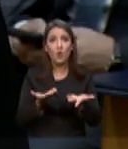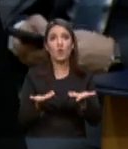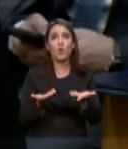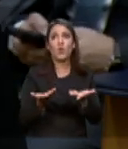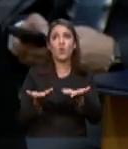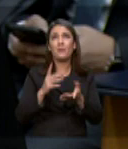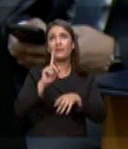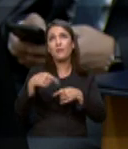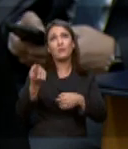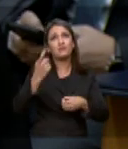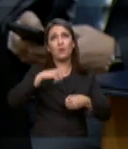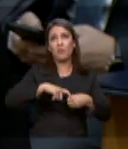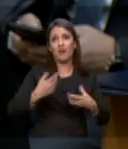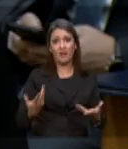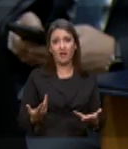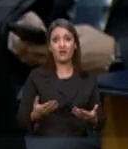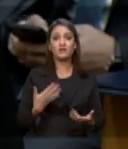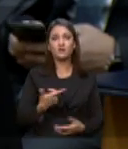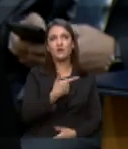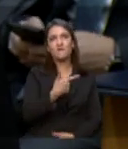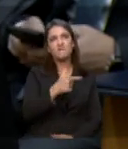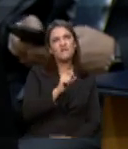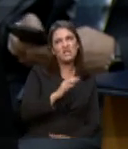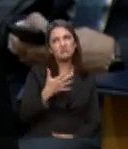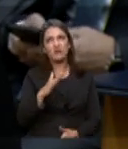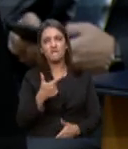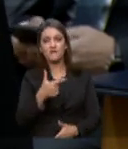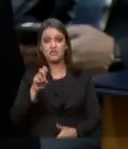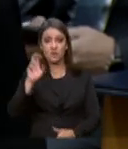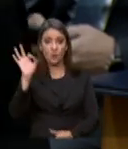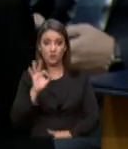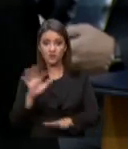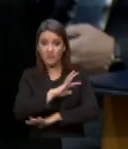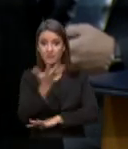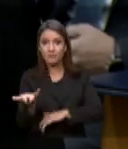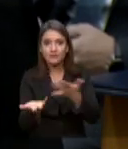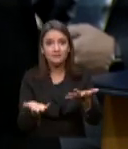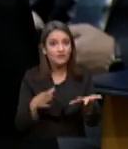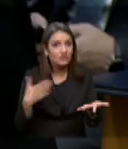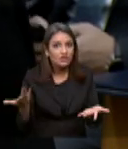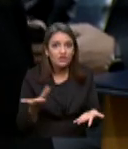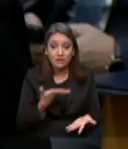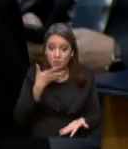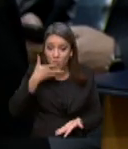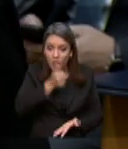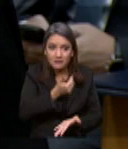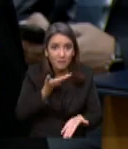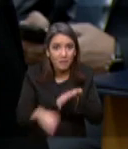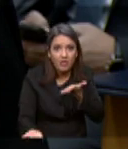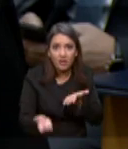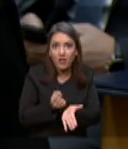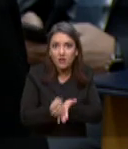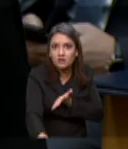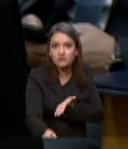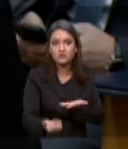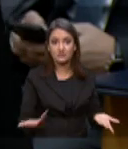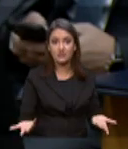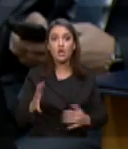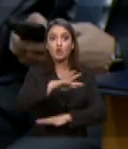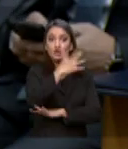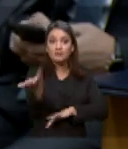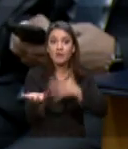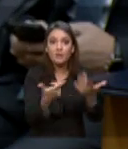alcançado entre 20% a 25% do desmatamento. Excelências, estamos na beira do abismo. Estamos com desmatamento acumulado